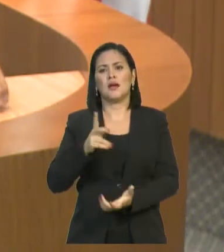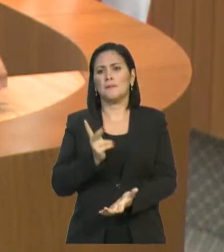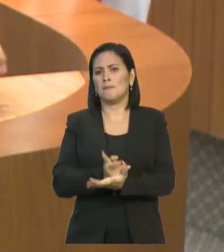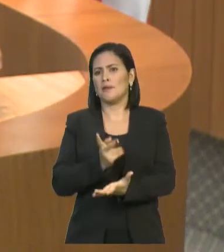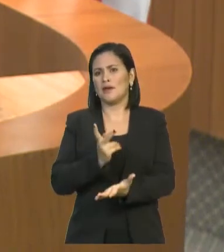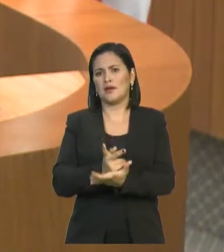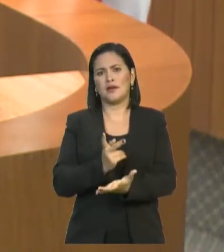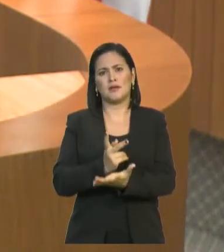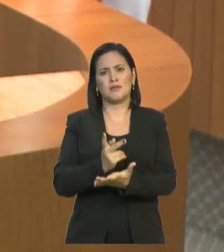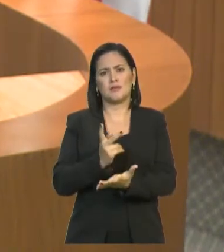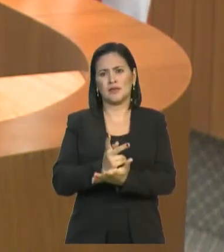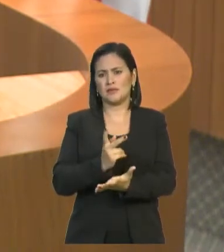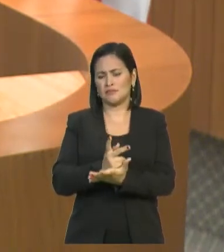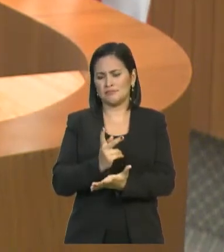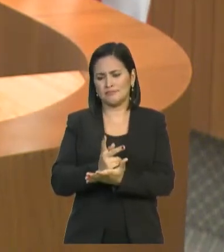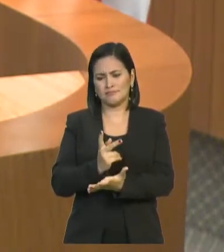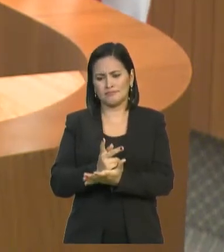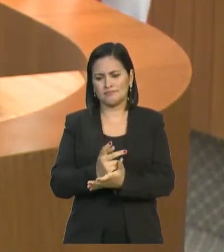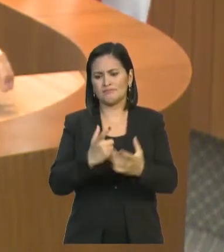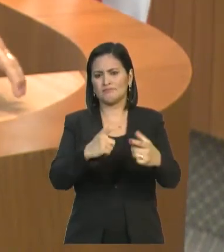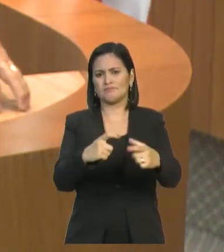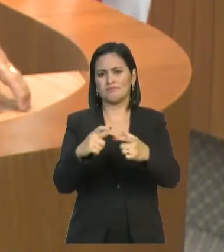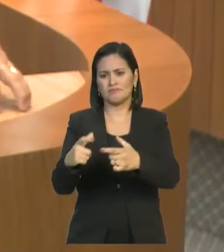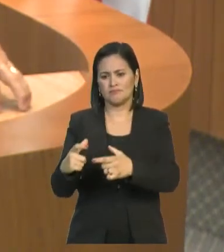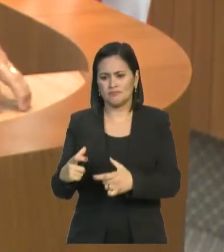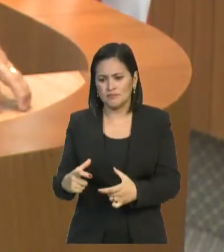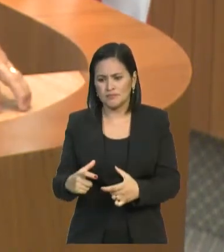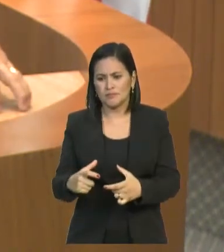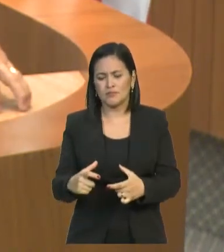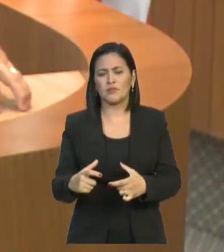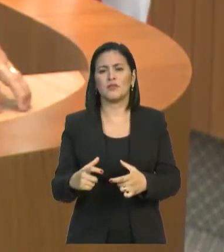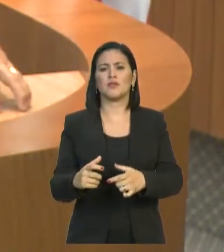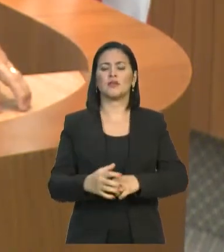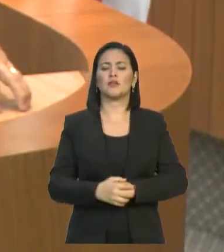mesmos locais, os mesmos trechos que detêm